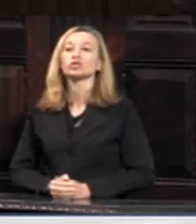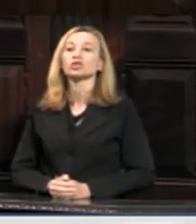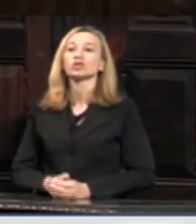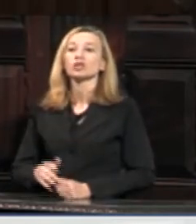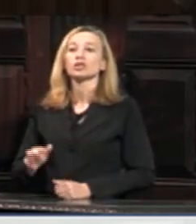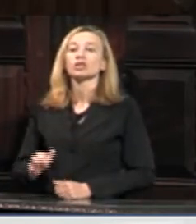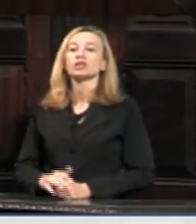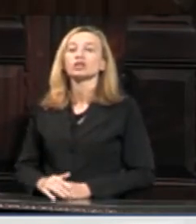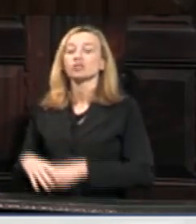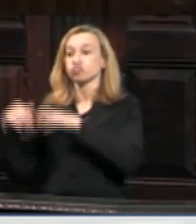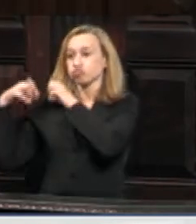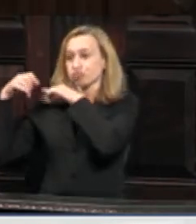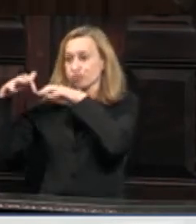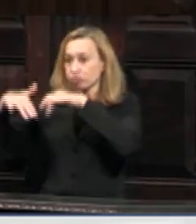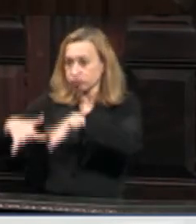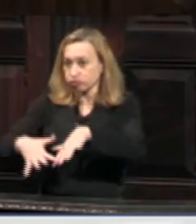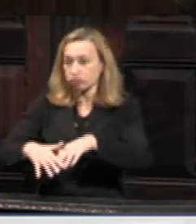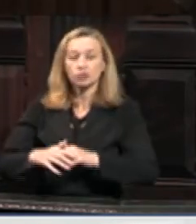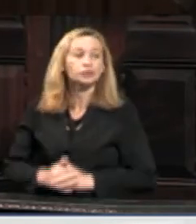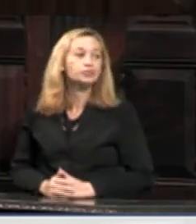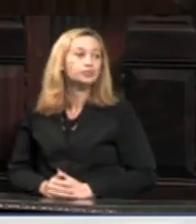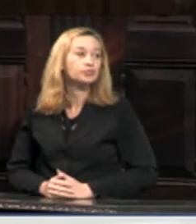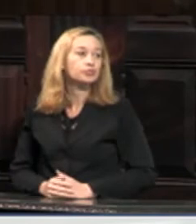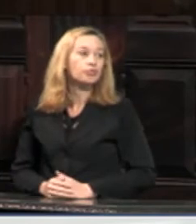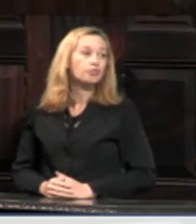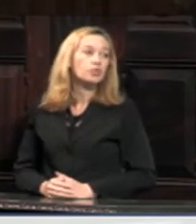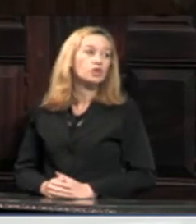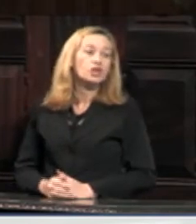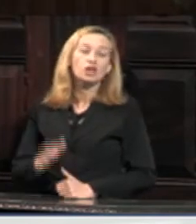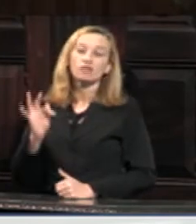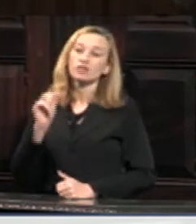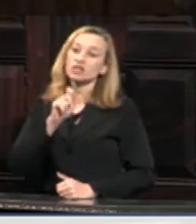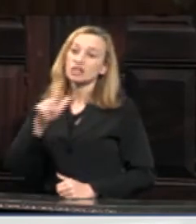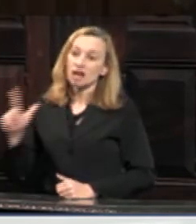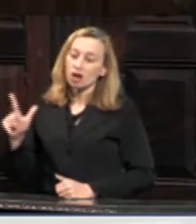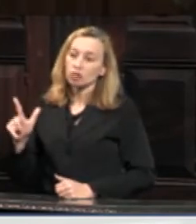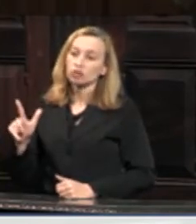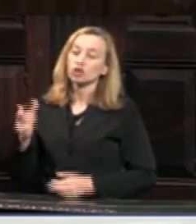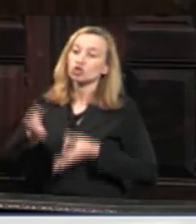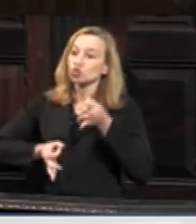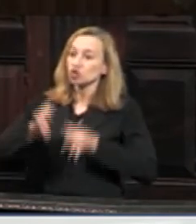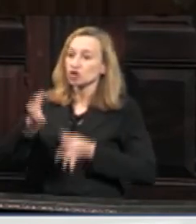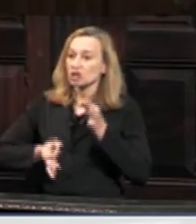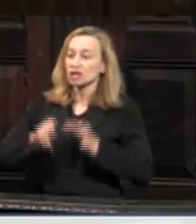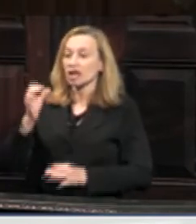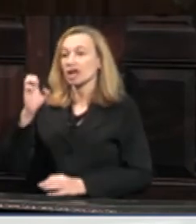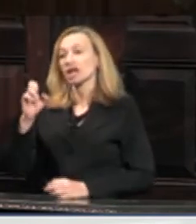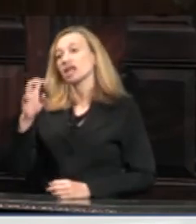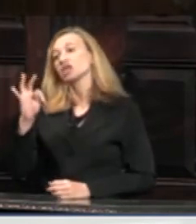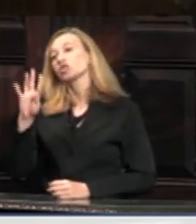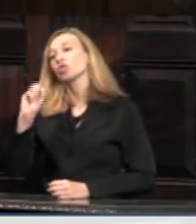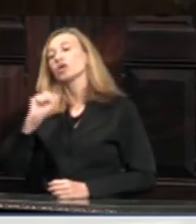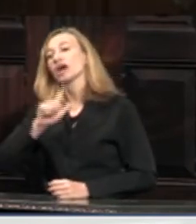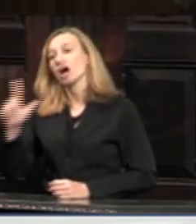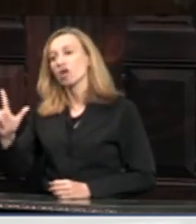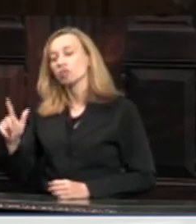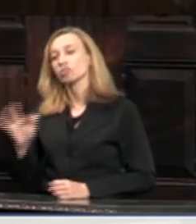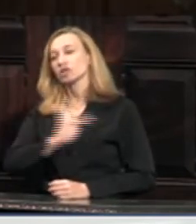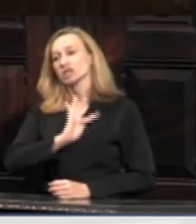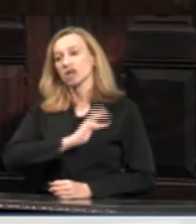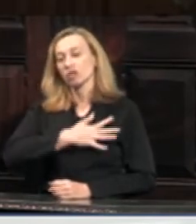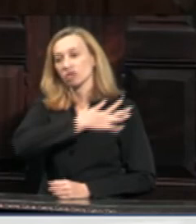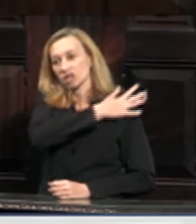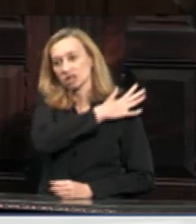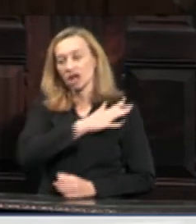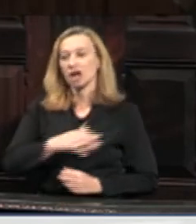da Faculdade de Direito por fiscais da Justiça Eleitoral, por policiais militares, em nenhum